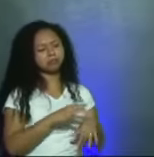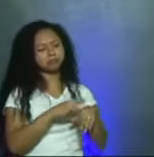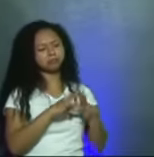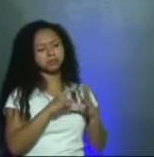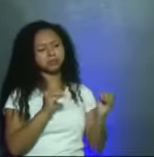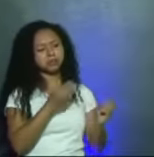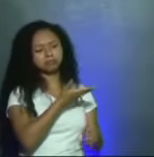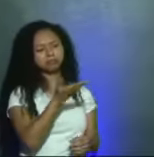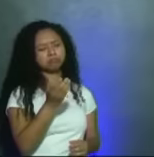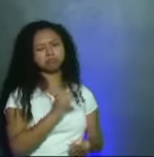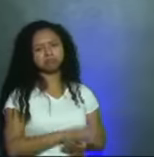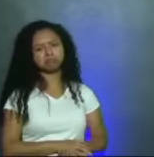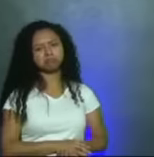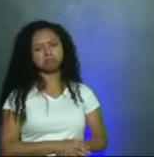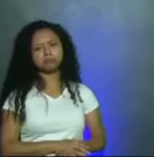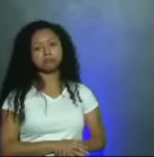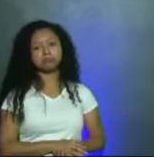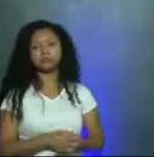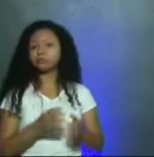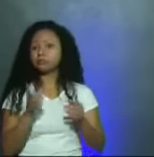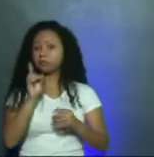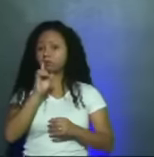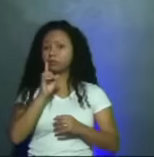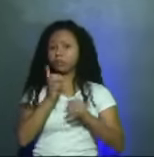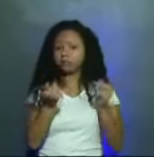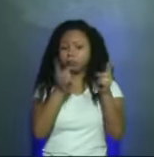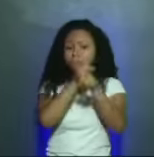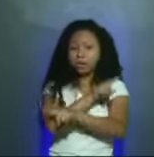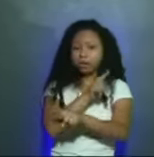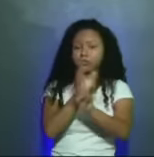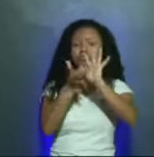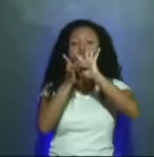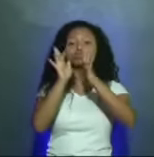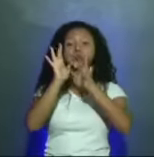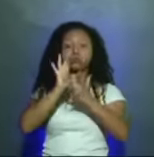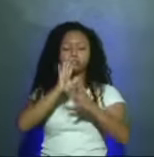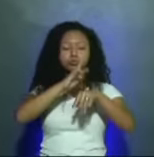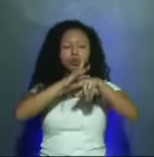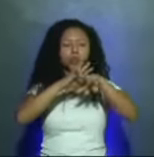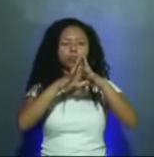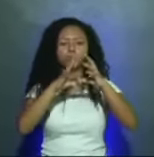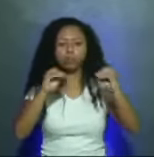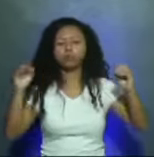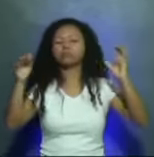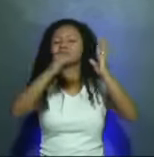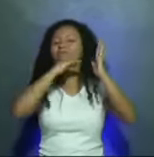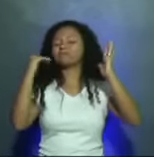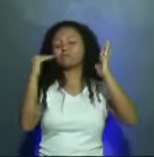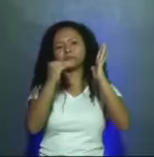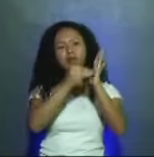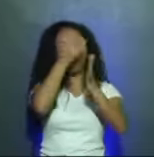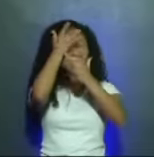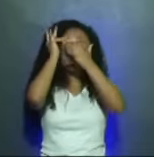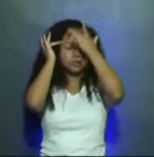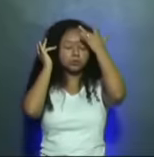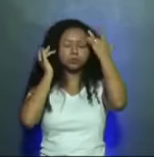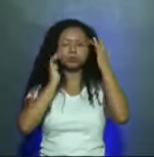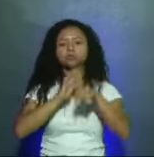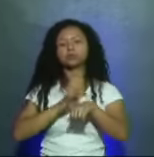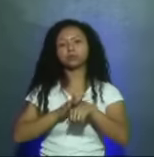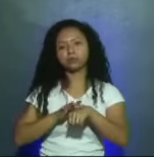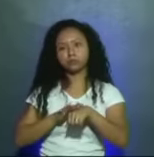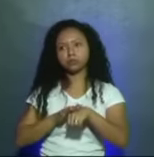todos os enfermos. Olha só alguns versículos aqui, eu vou ler para você dois versículos. 1 Pedro 2, que diz, por